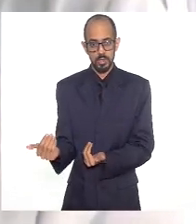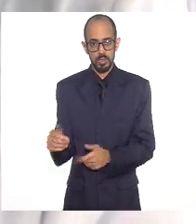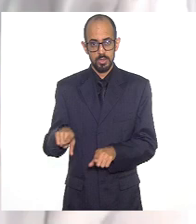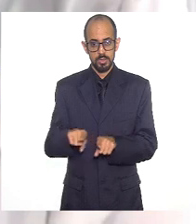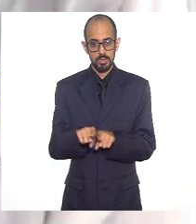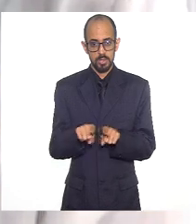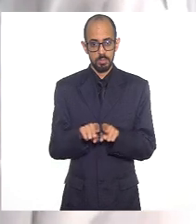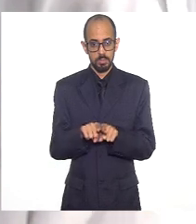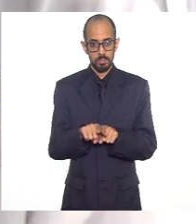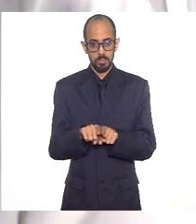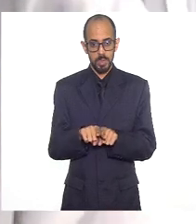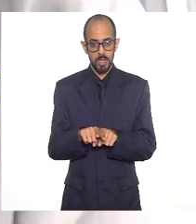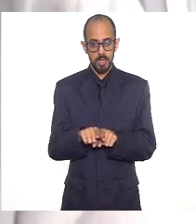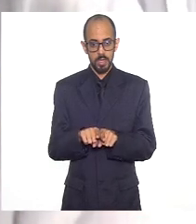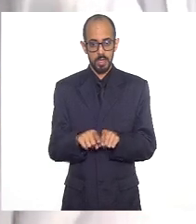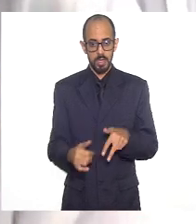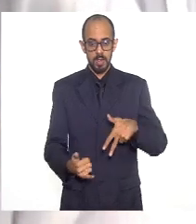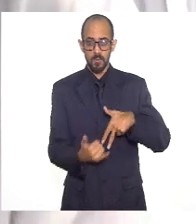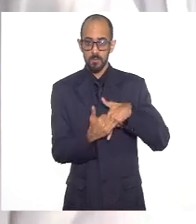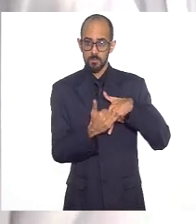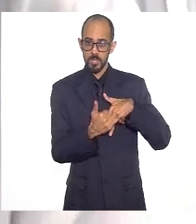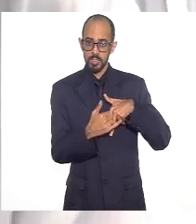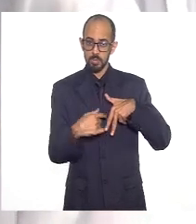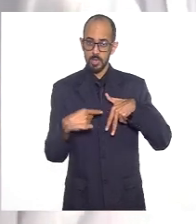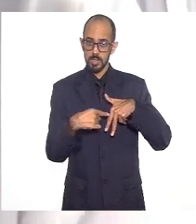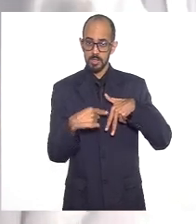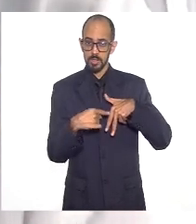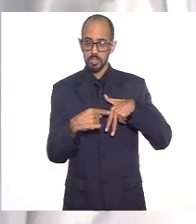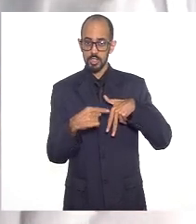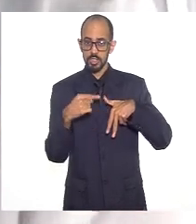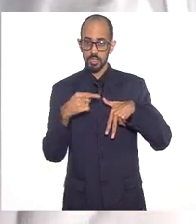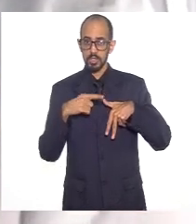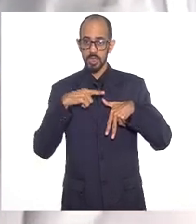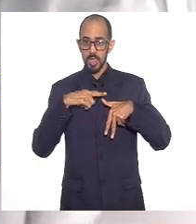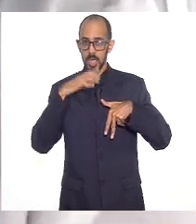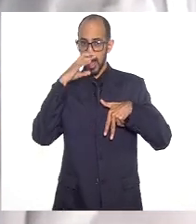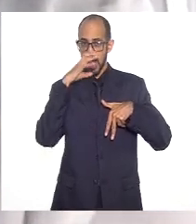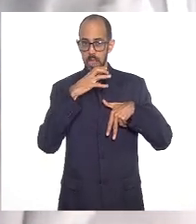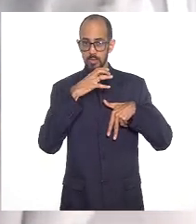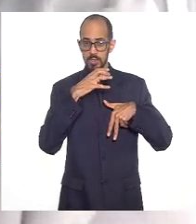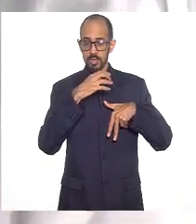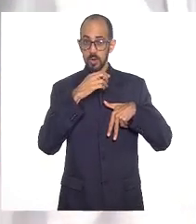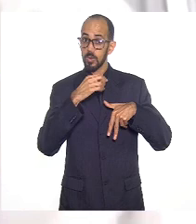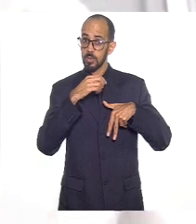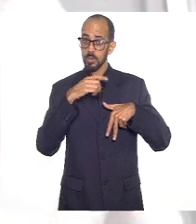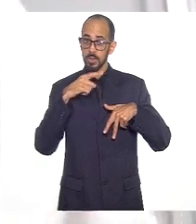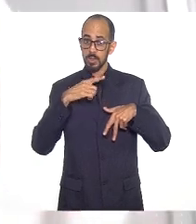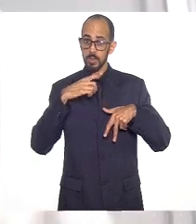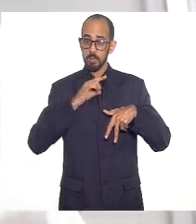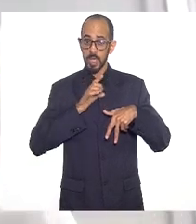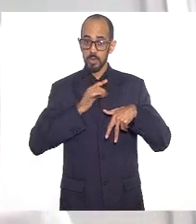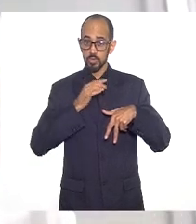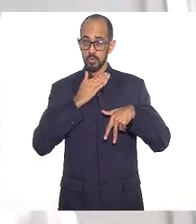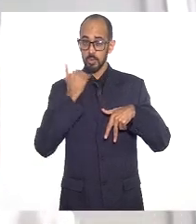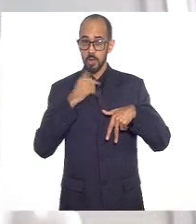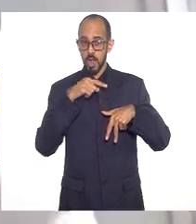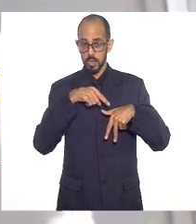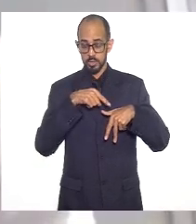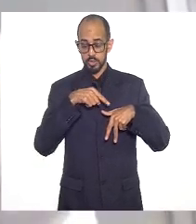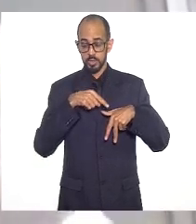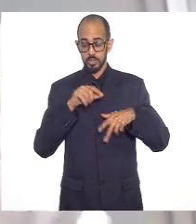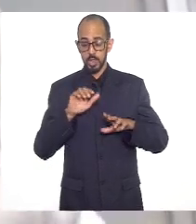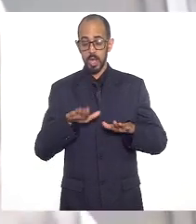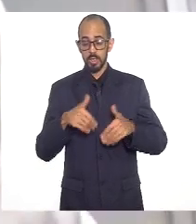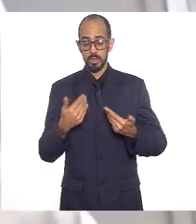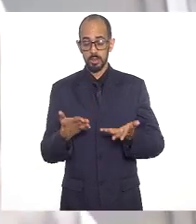vítimas também e testemunhas ameaçadas de morte. Então, queremos sim um investimento na área da segurança pública, mas que inspire e